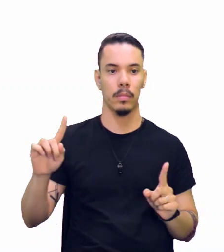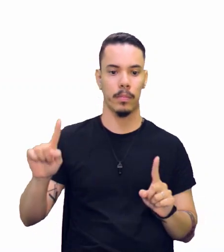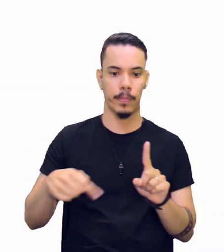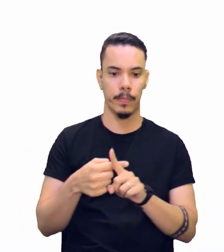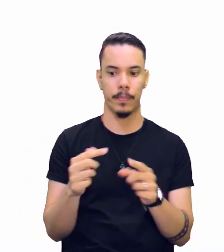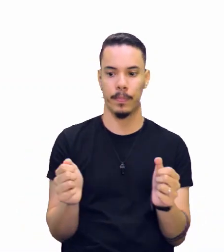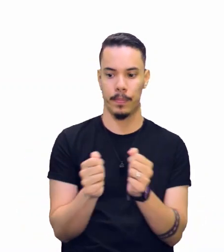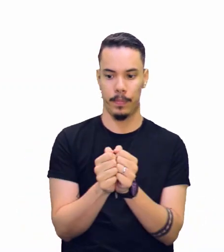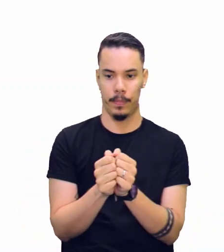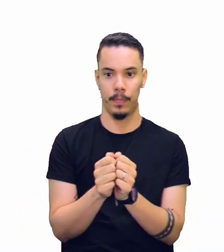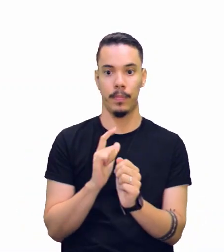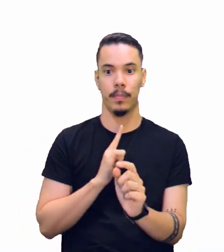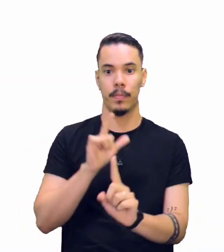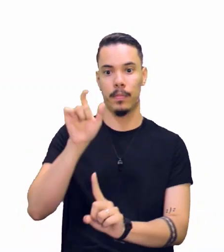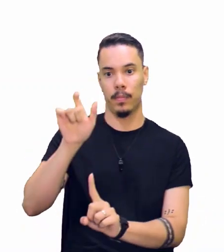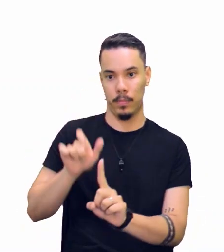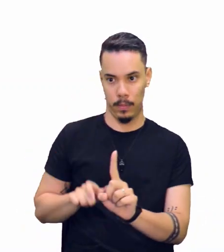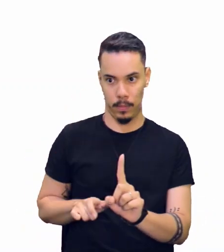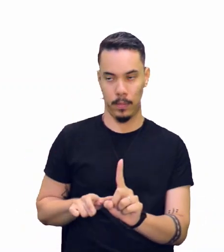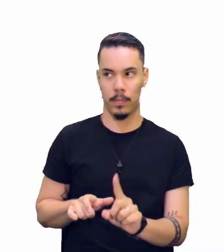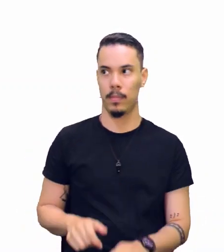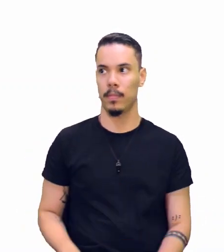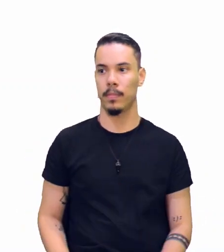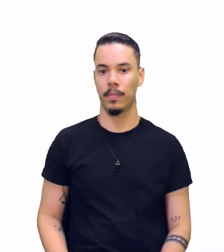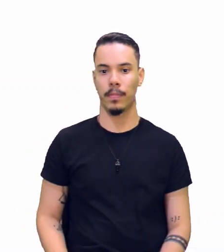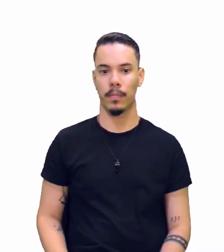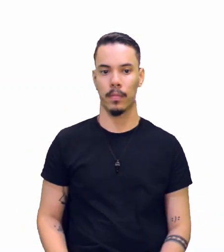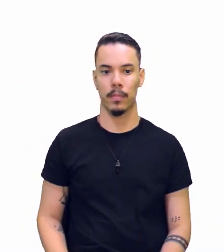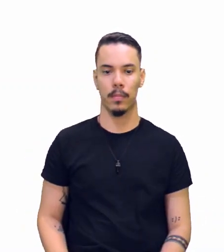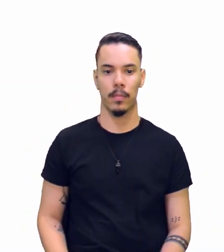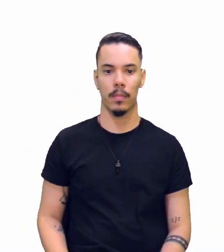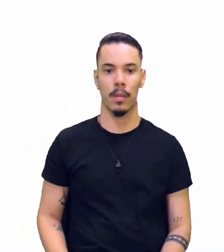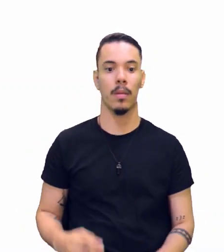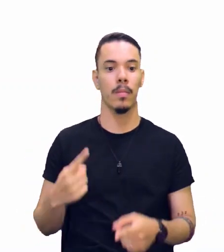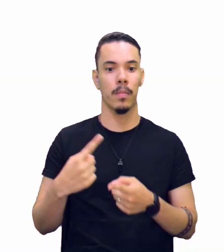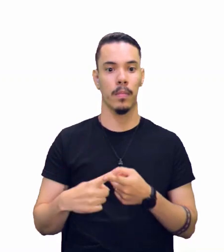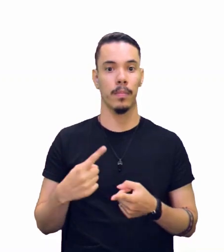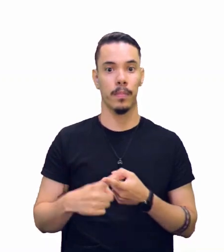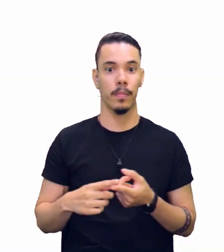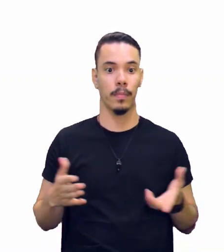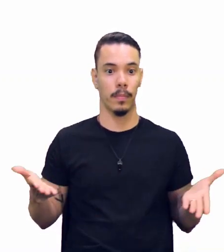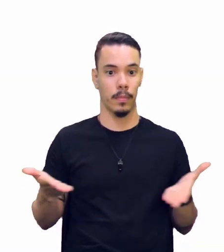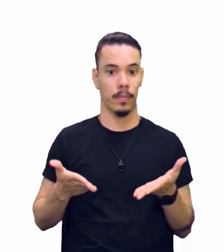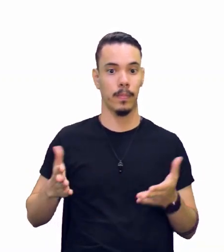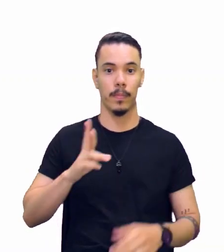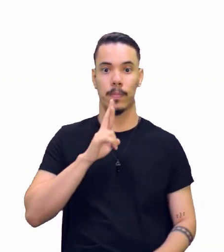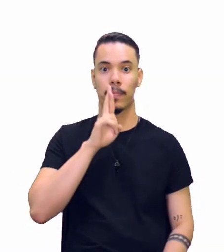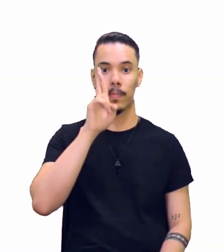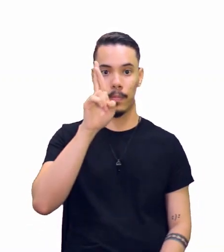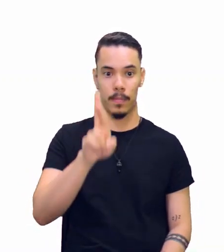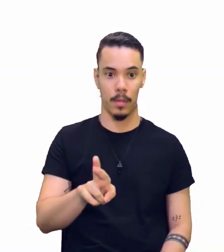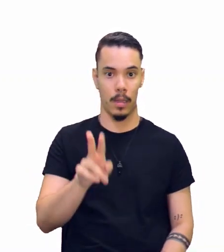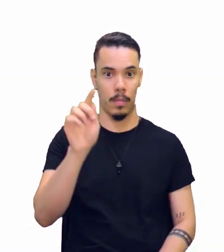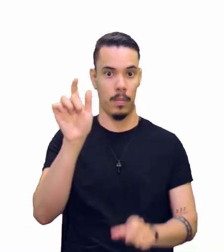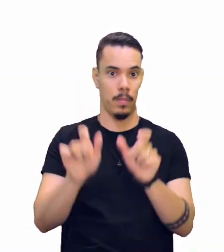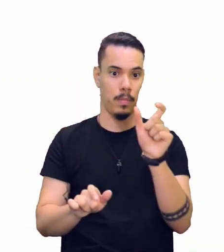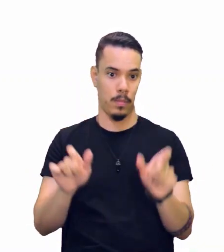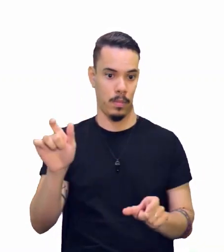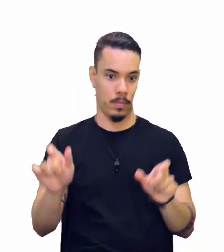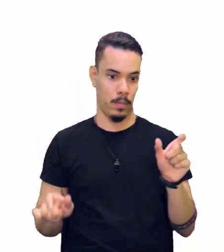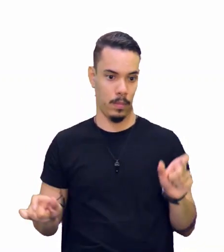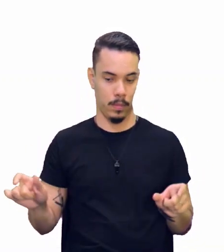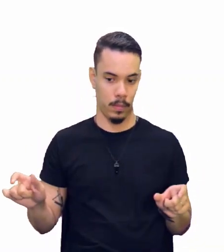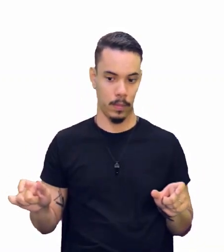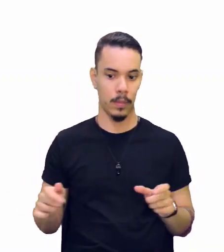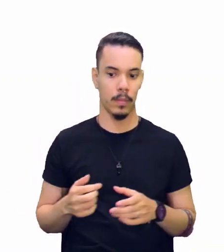logo em seguida tem o sujeito aqui, que estamos falando agora de pessoas, porque agora o resultado é sobre pessoas.